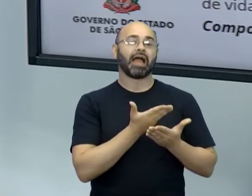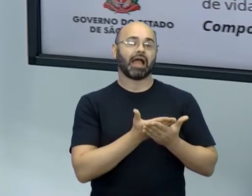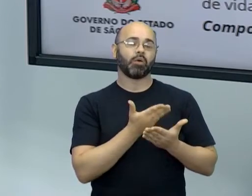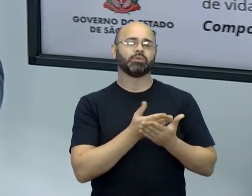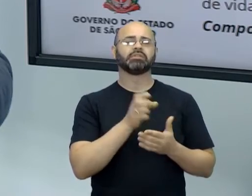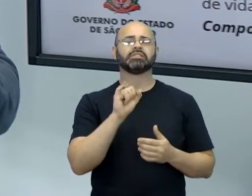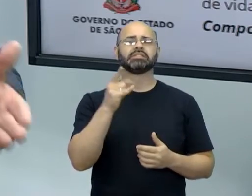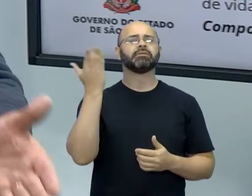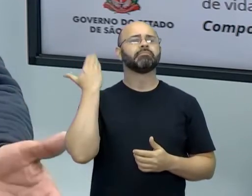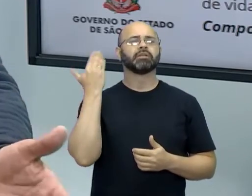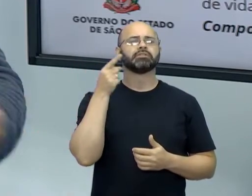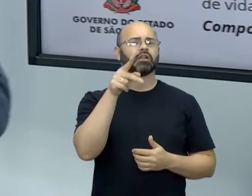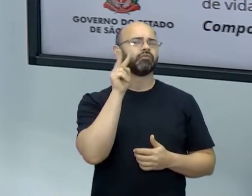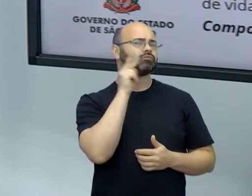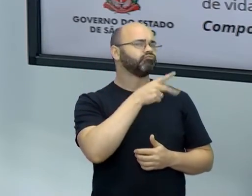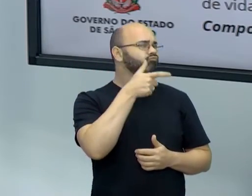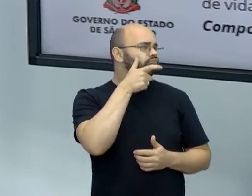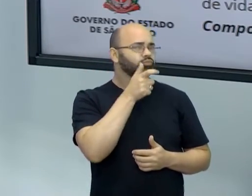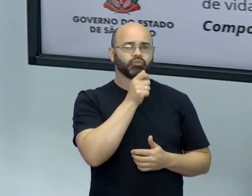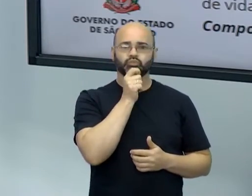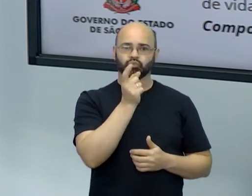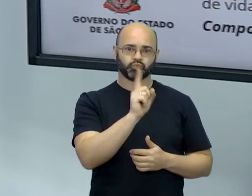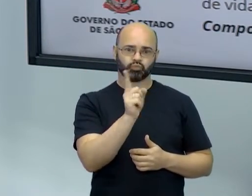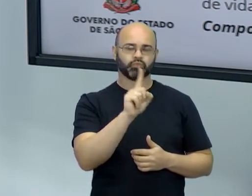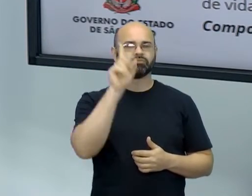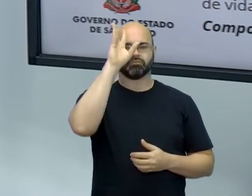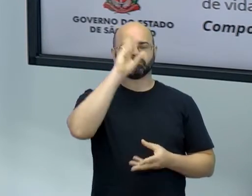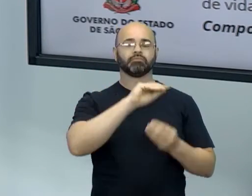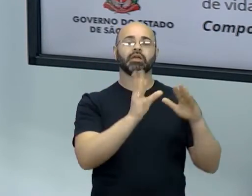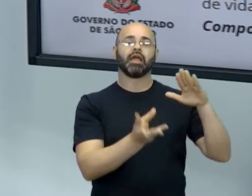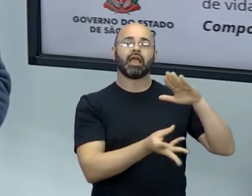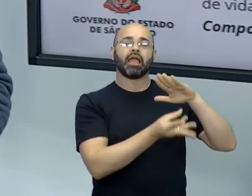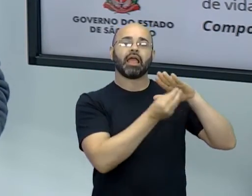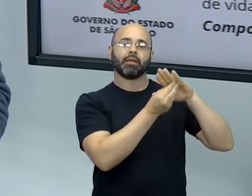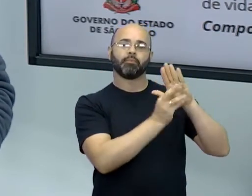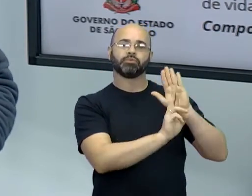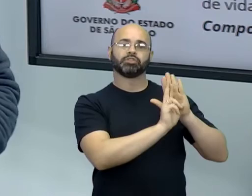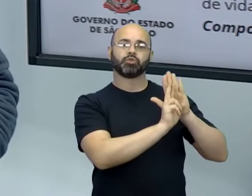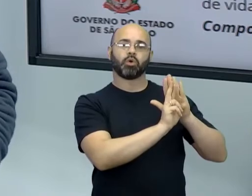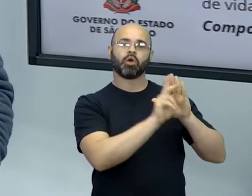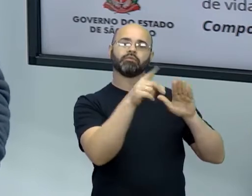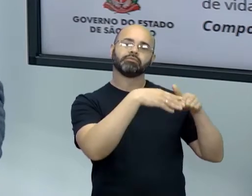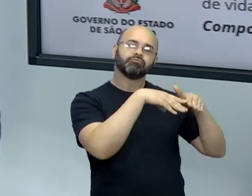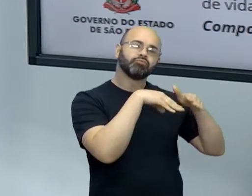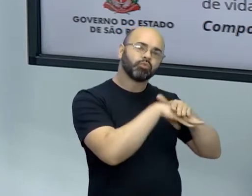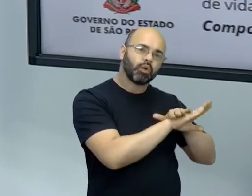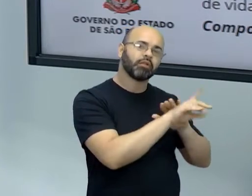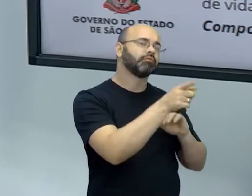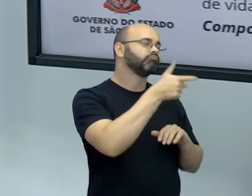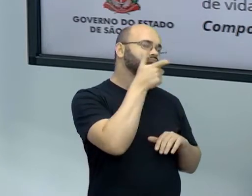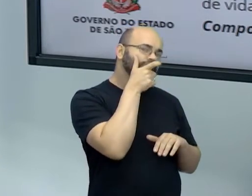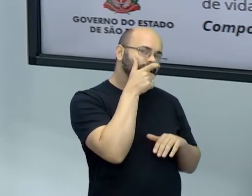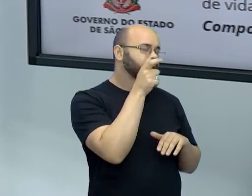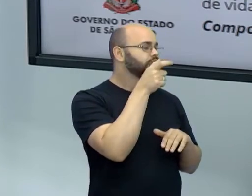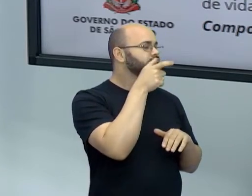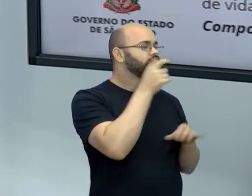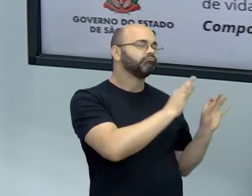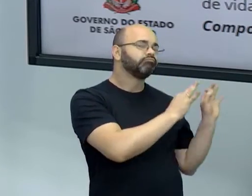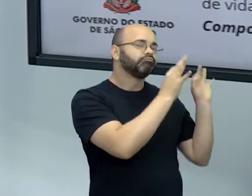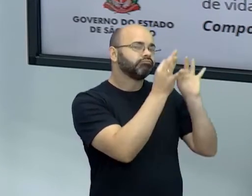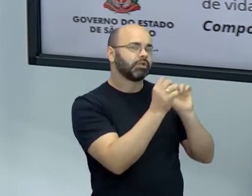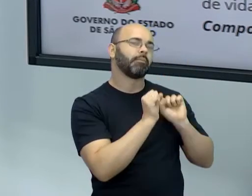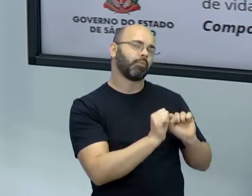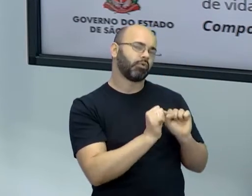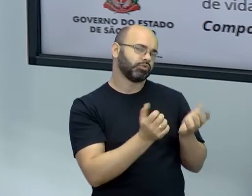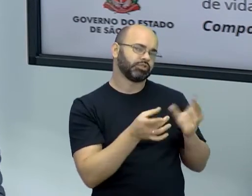perdeu alguma, lembre-se que a gente tem isso disponível no repositório e tudo mais. Enfim, está começando aqui mais uma